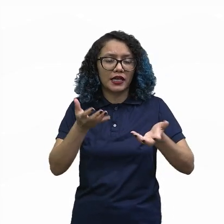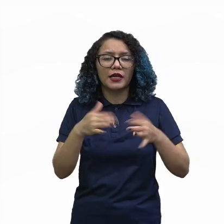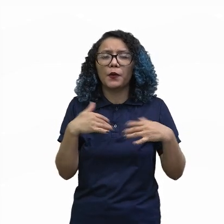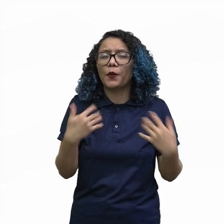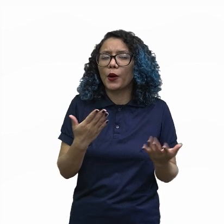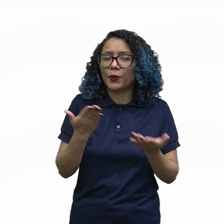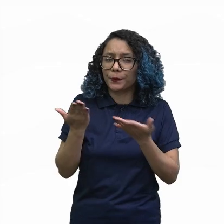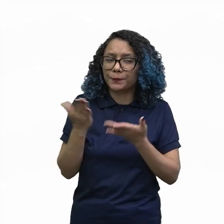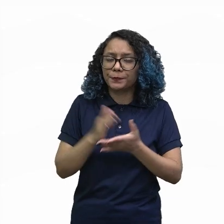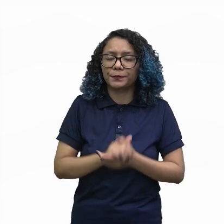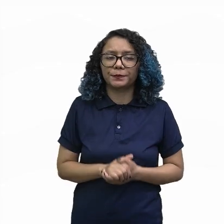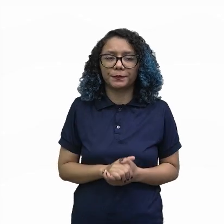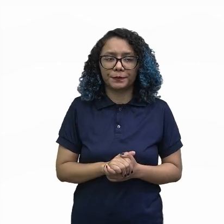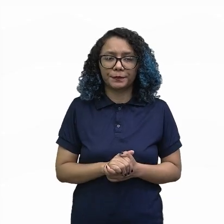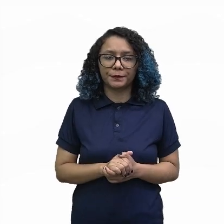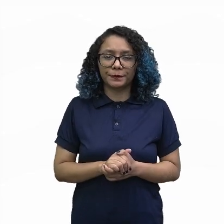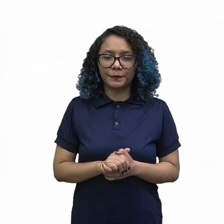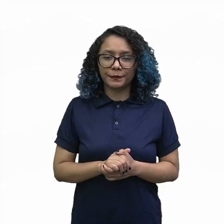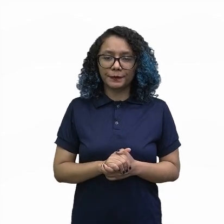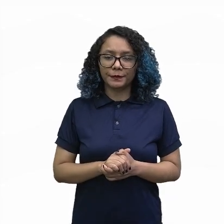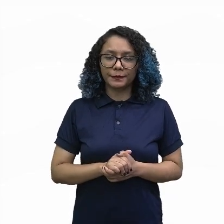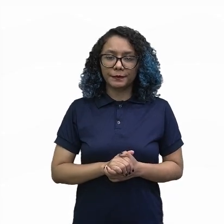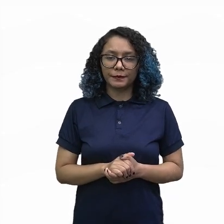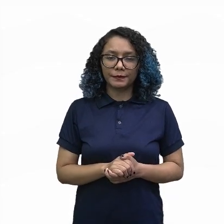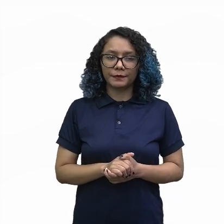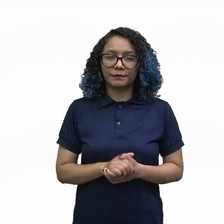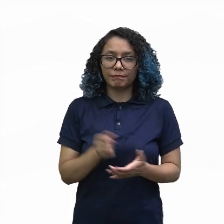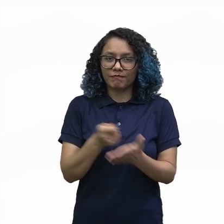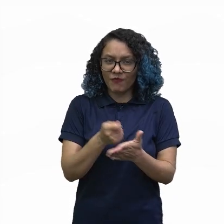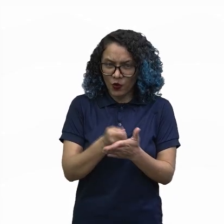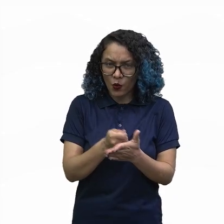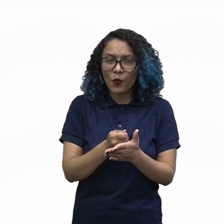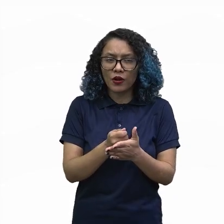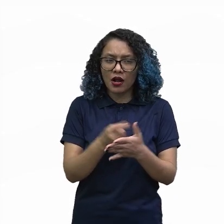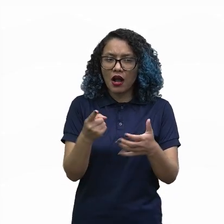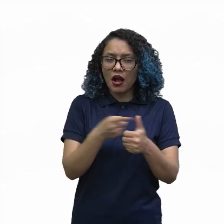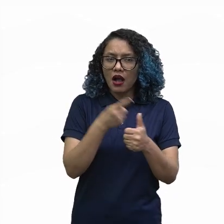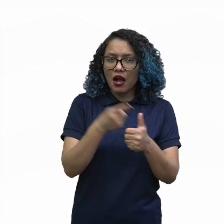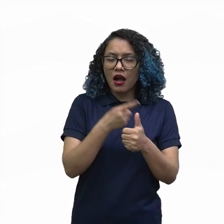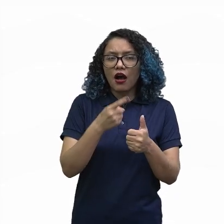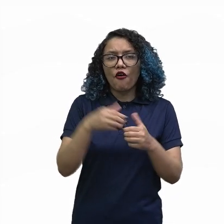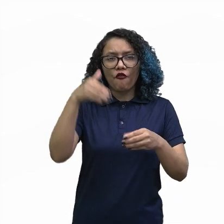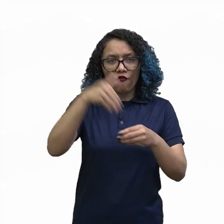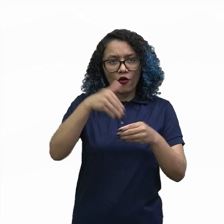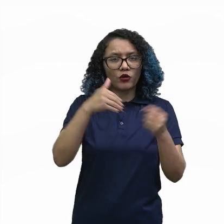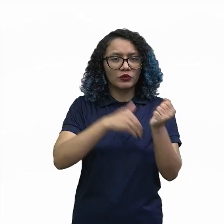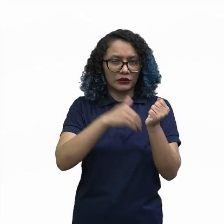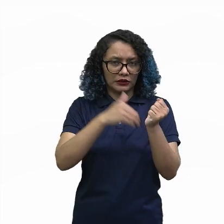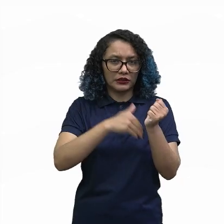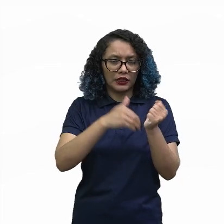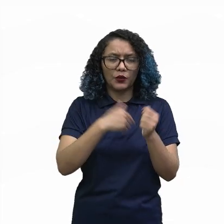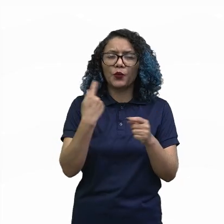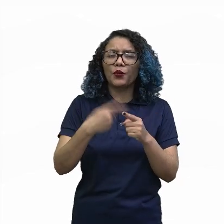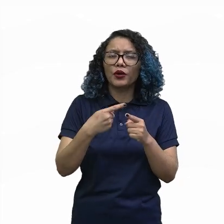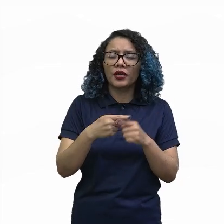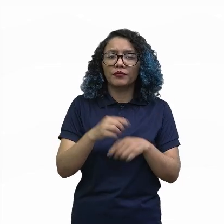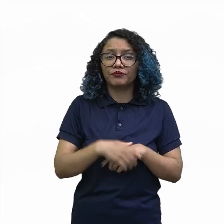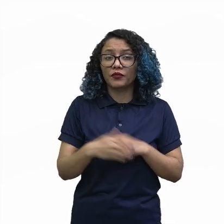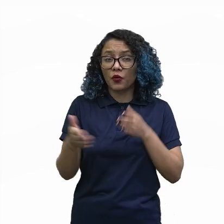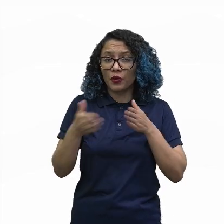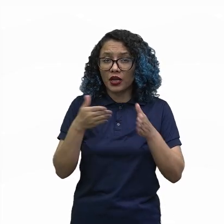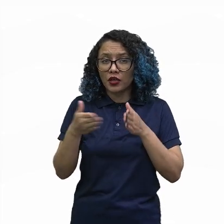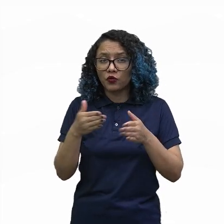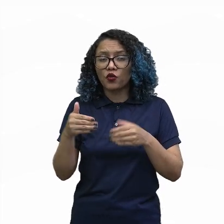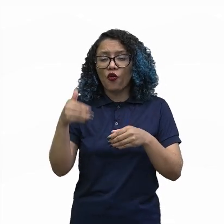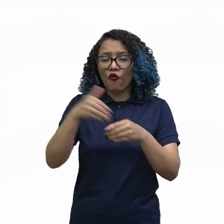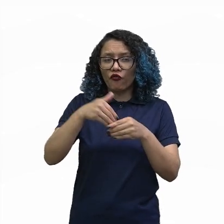essas? Nós temos aqui, eles que exigiam o voto secreto, porque naquele período o voto ele era